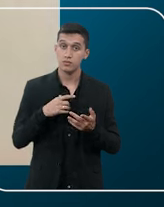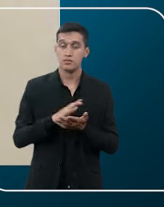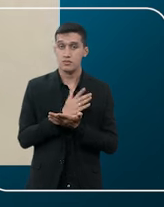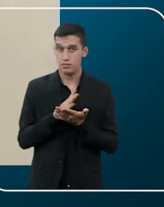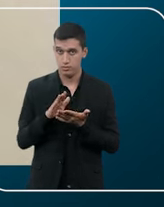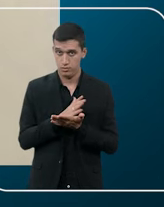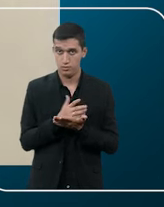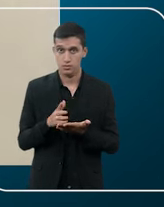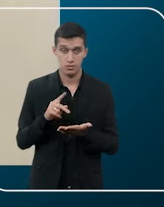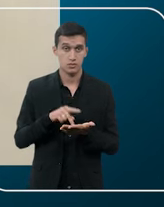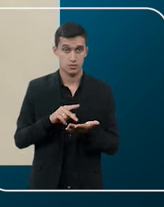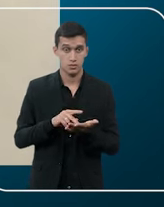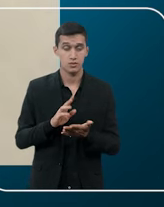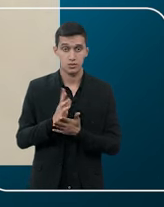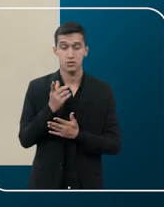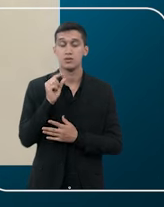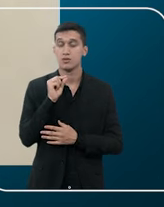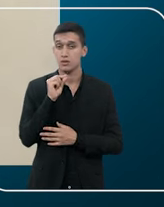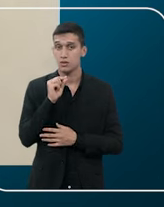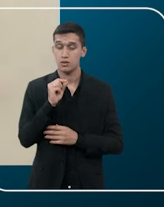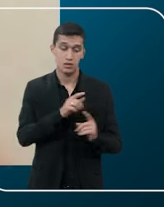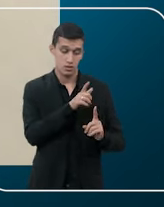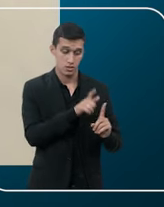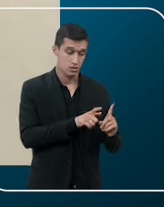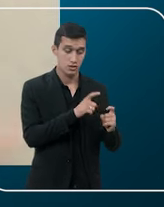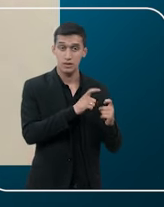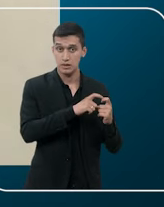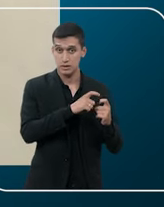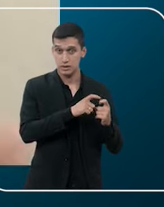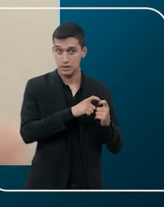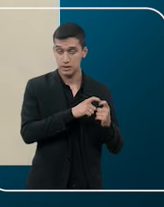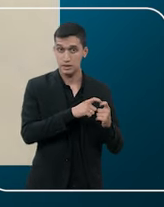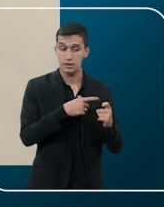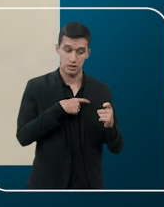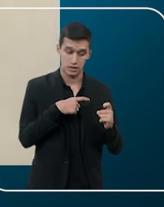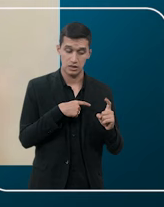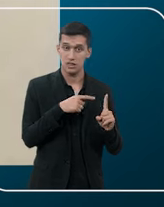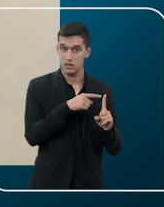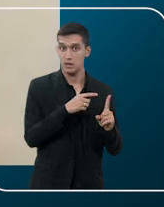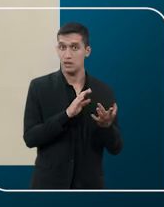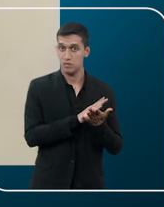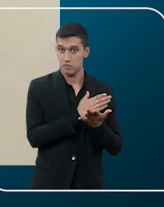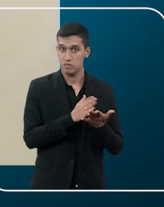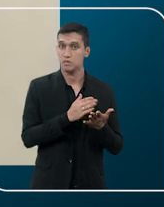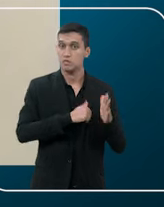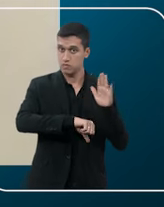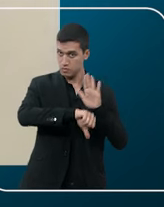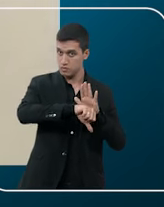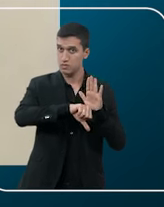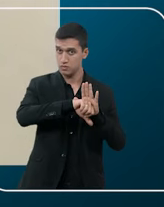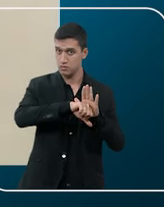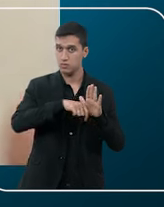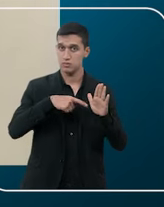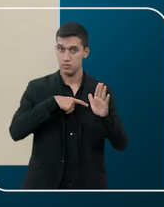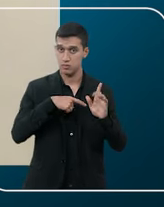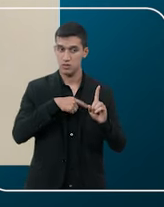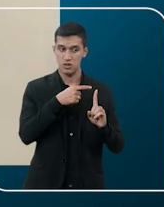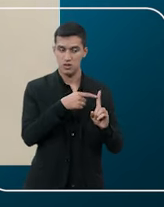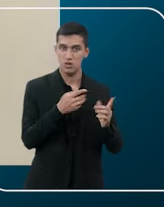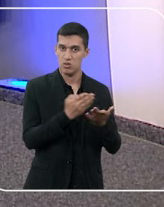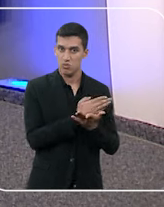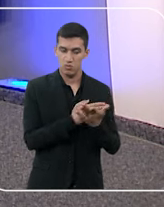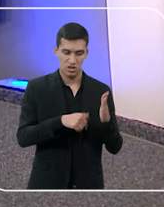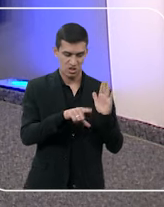situações em que o médico pratica atitudes, né, atos criminosos, atos de